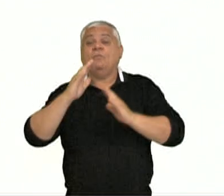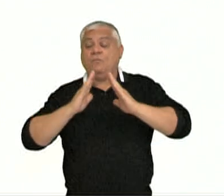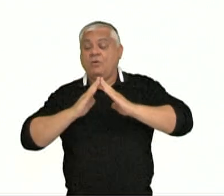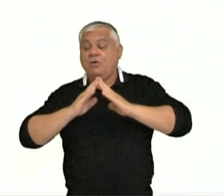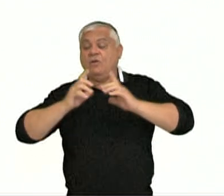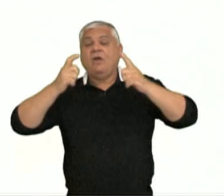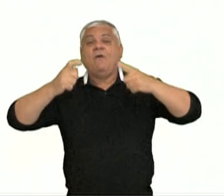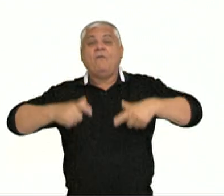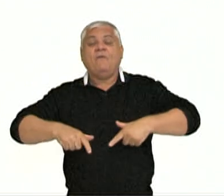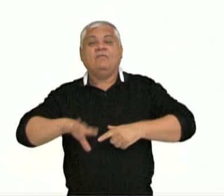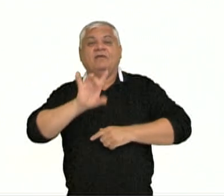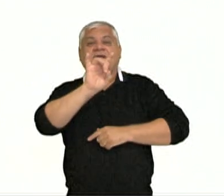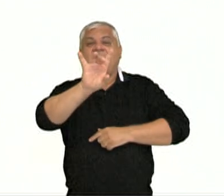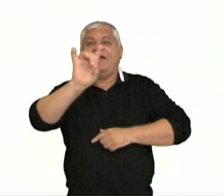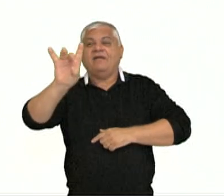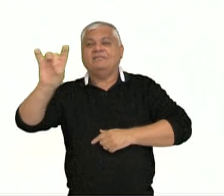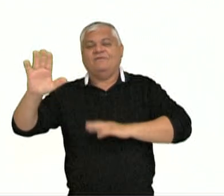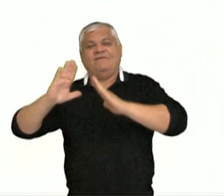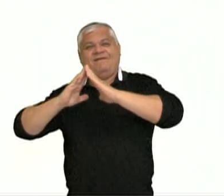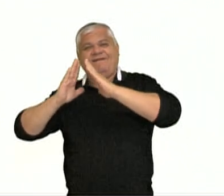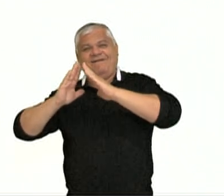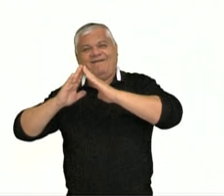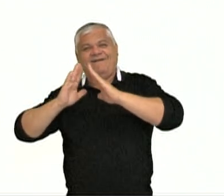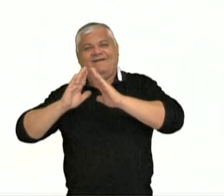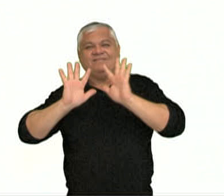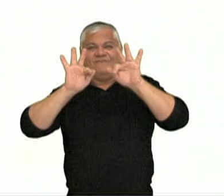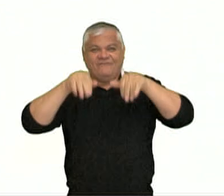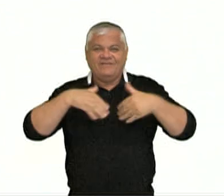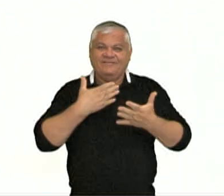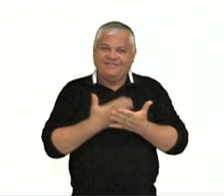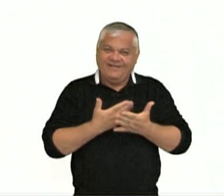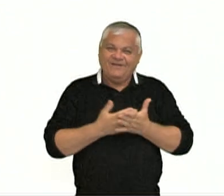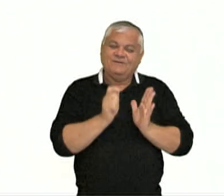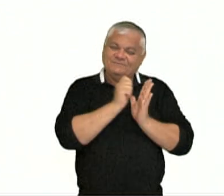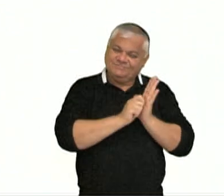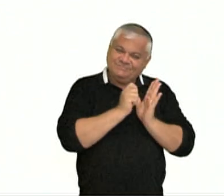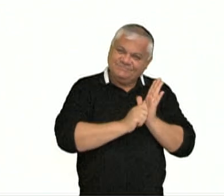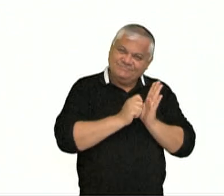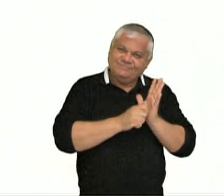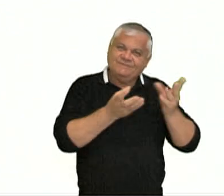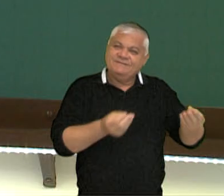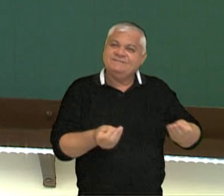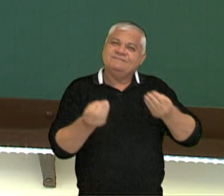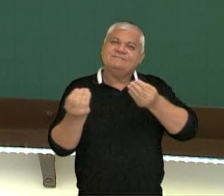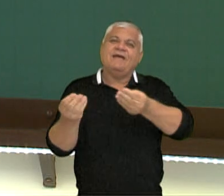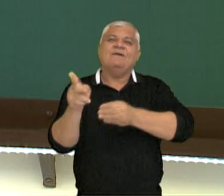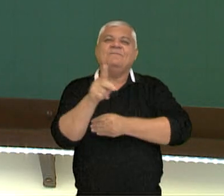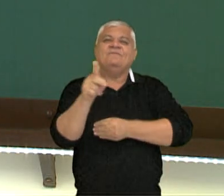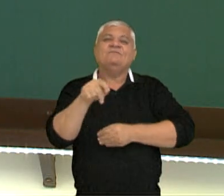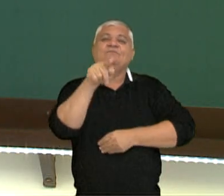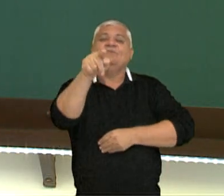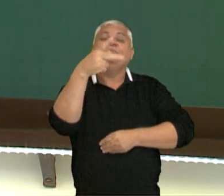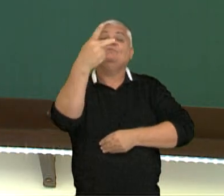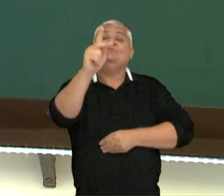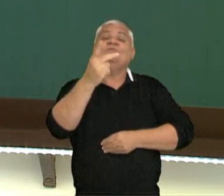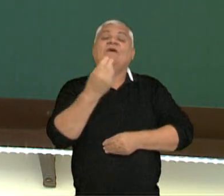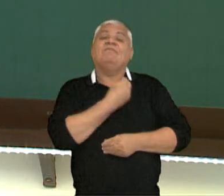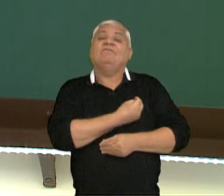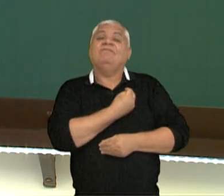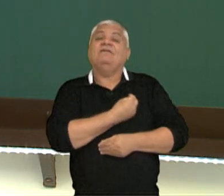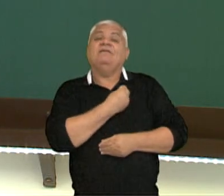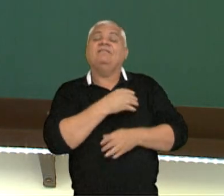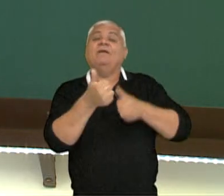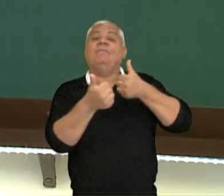vivência, cada uma escreveu, ou depois que acabar a aula pode escrever e encaminhar para o teu professor o que você colocou sobre como estão